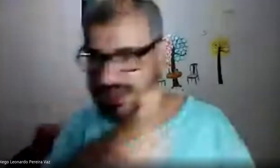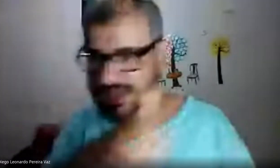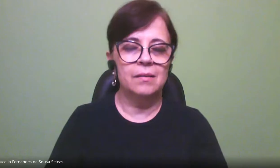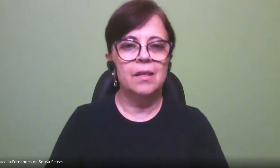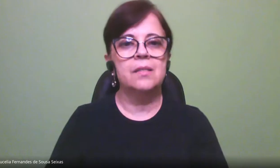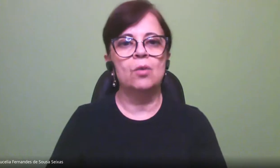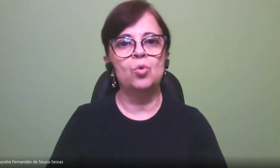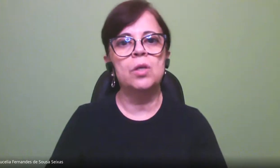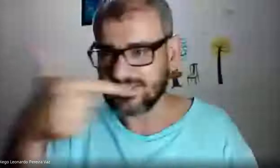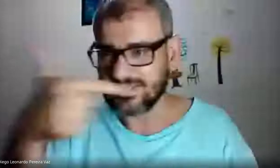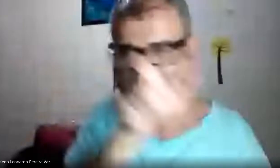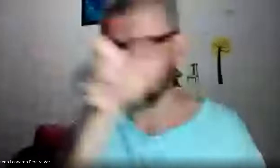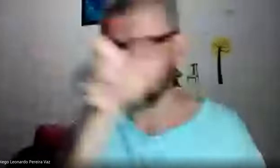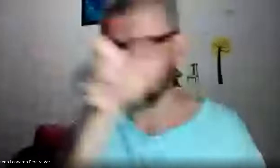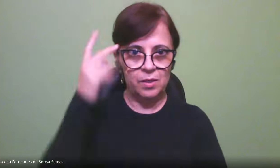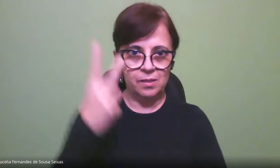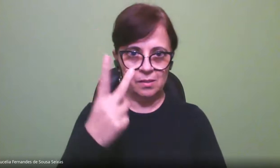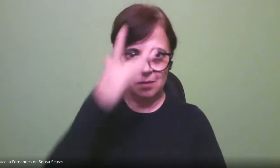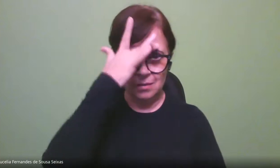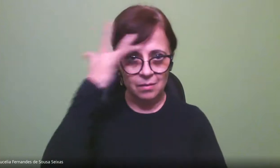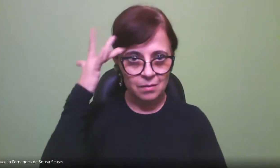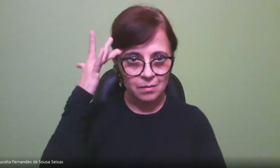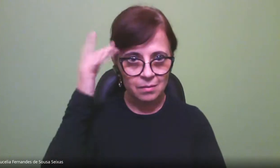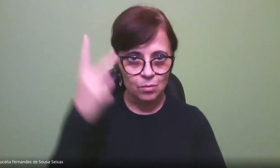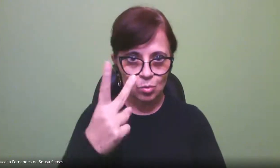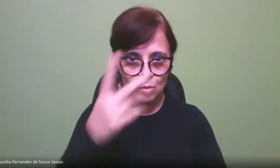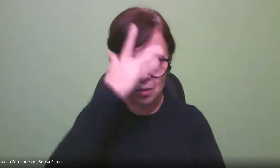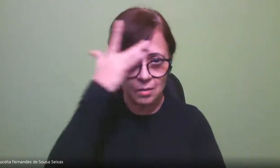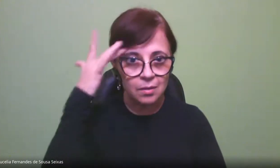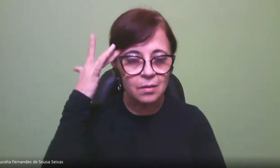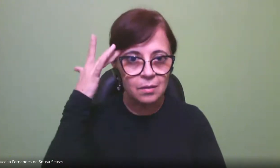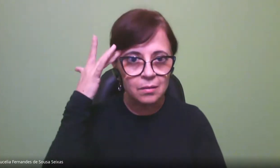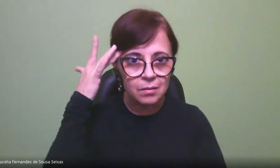É. Então, duas pessoas.